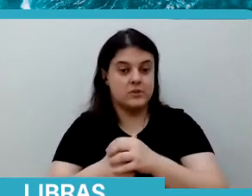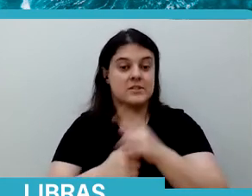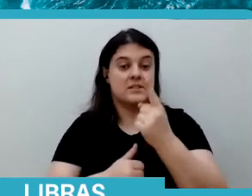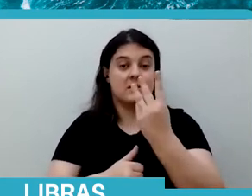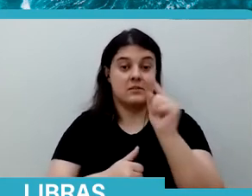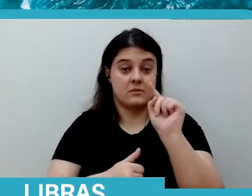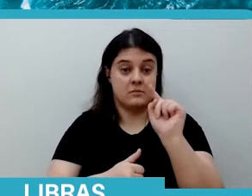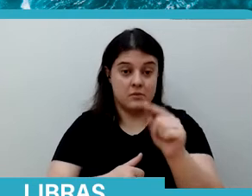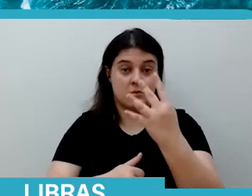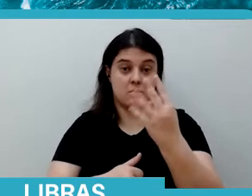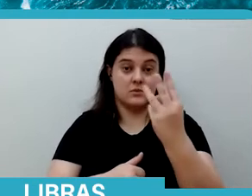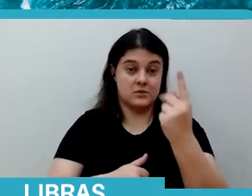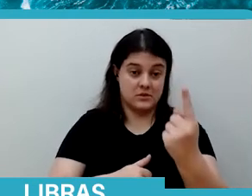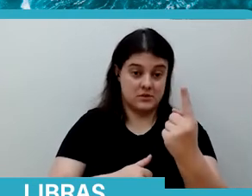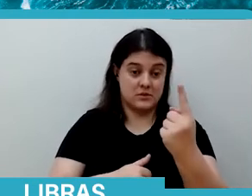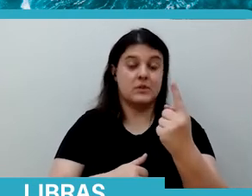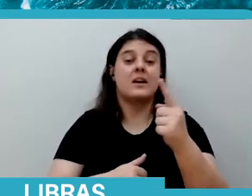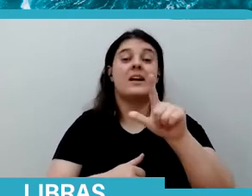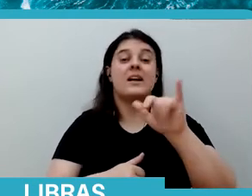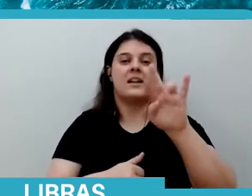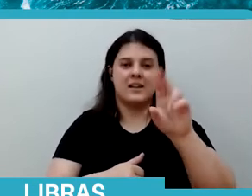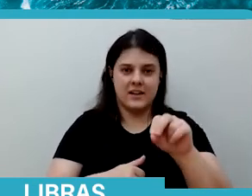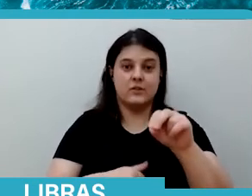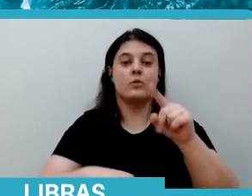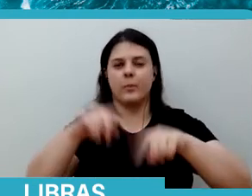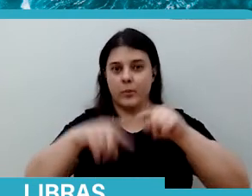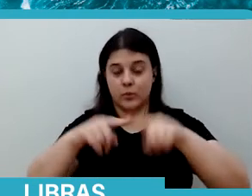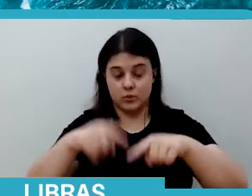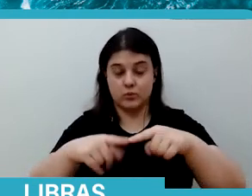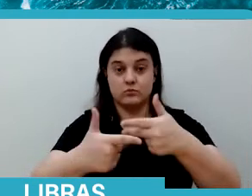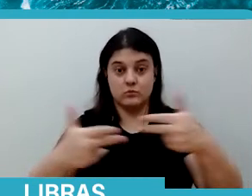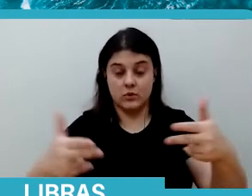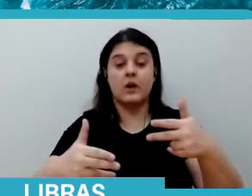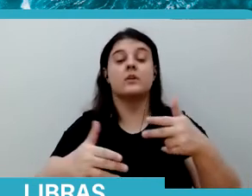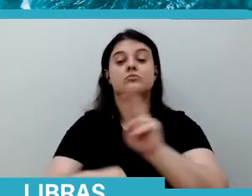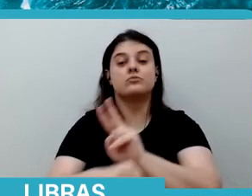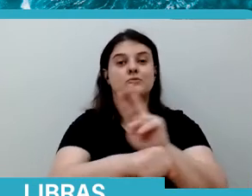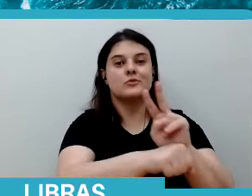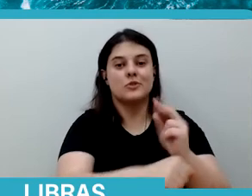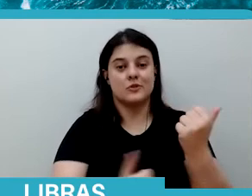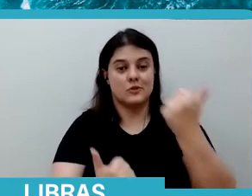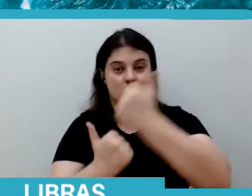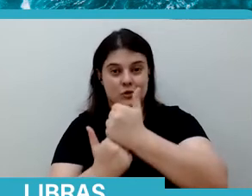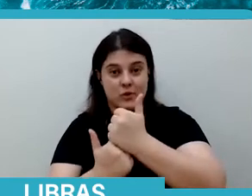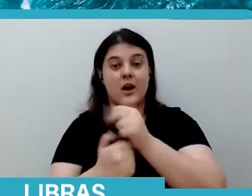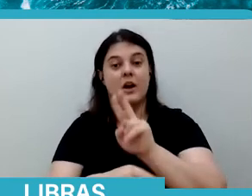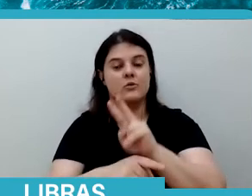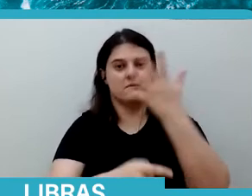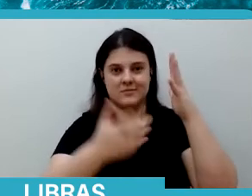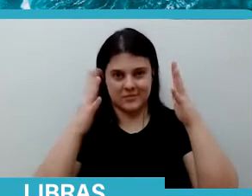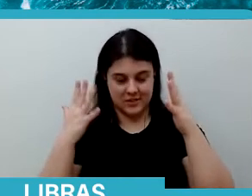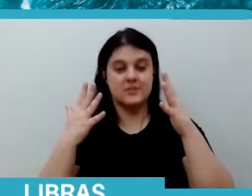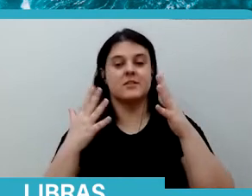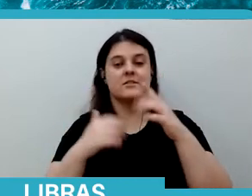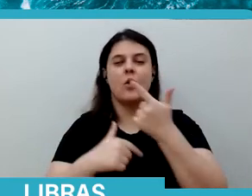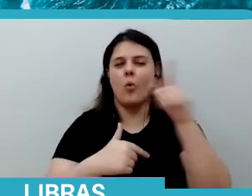31.100 431l de produtos de limpeza ecológicos que substituíram os convencionais poluentes que vão